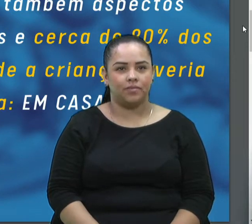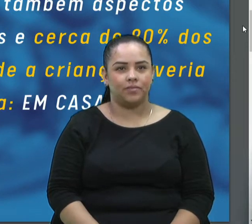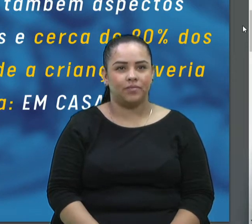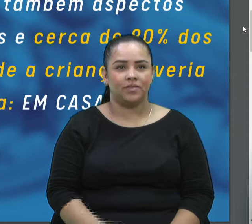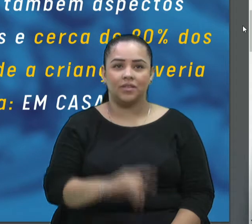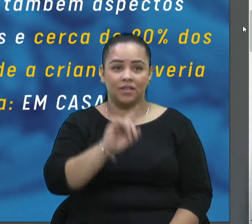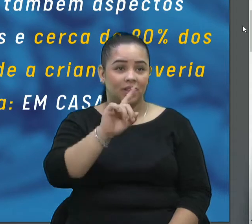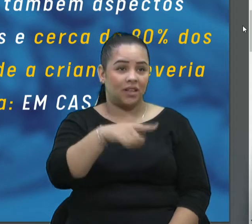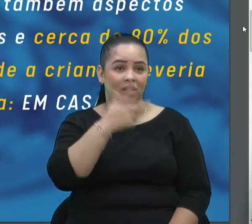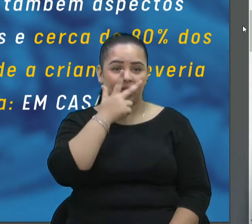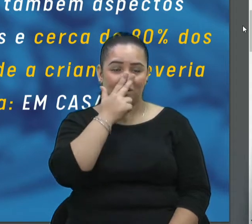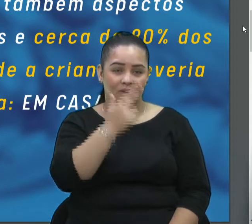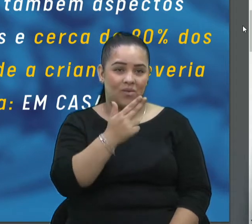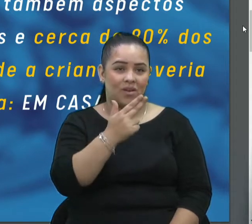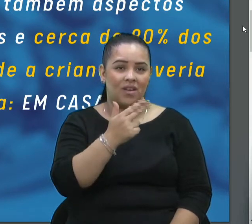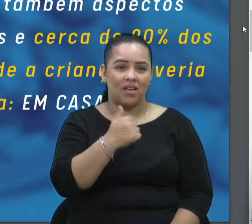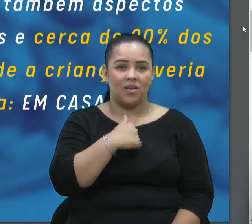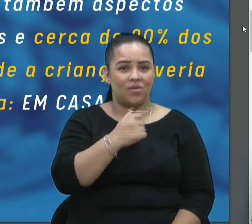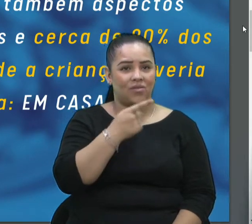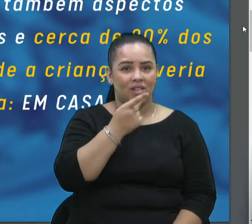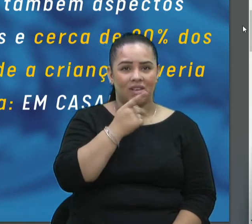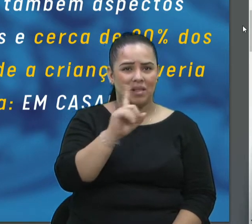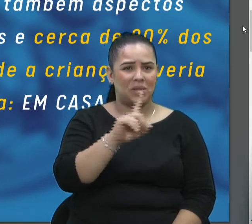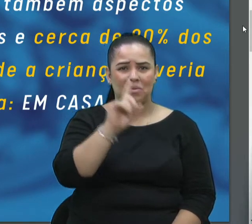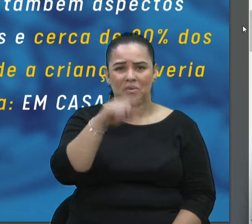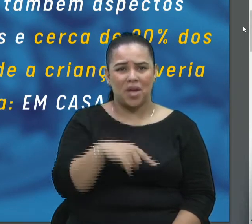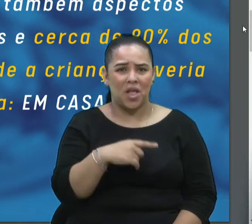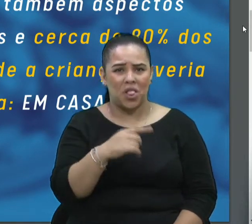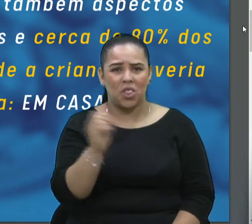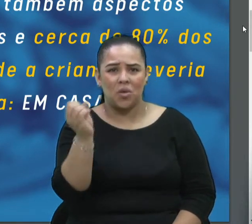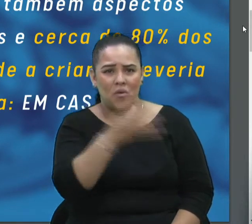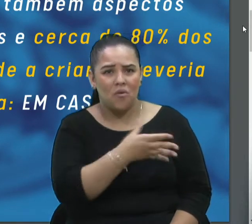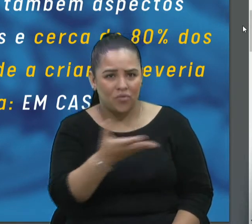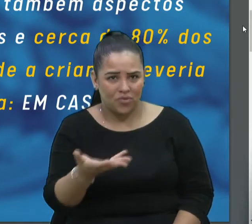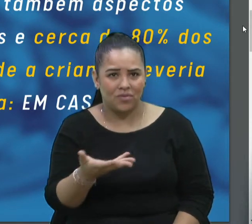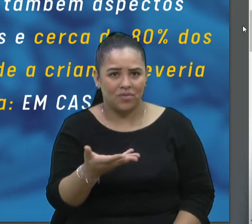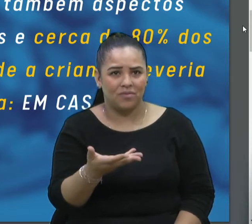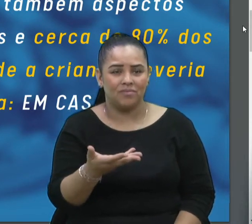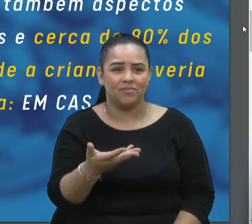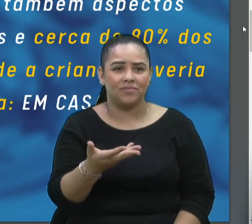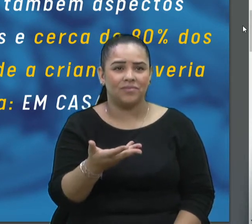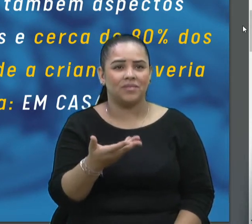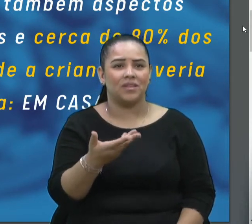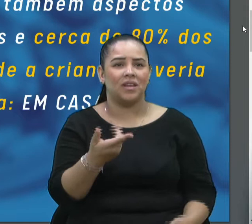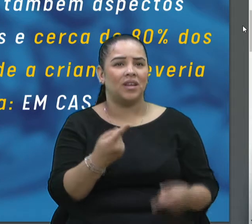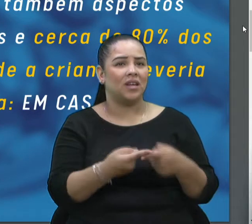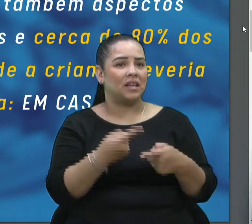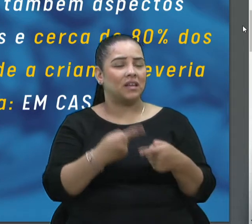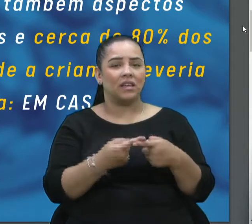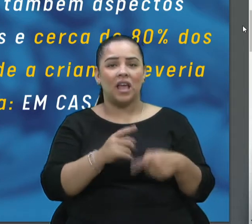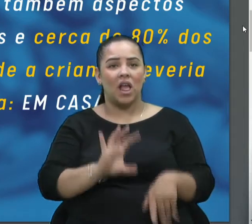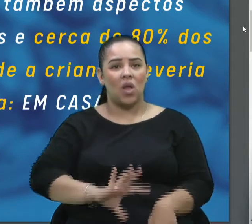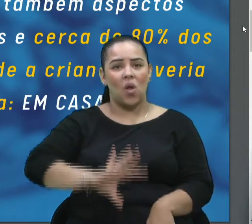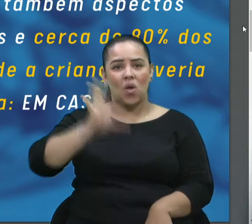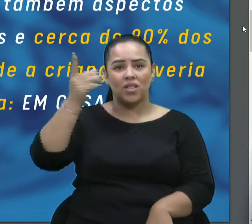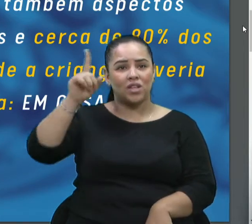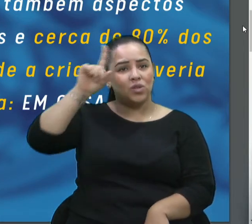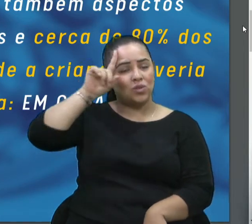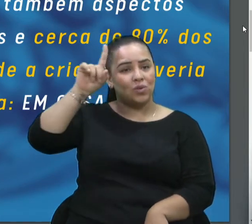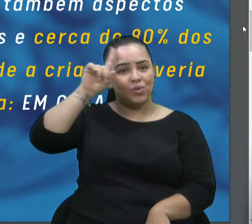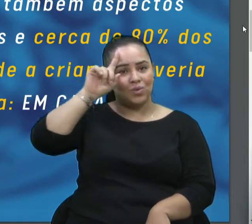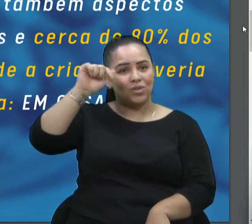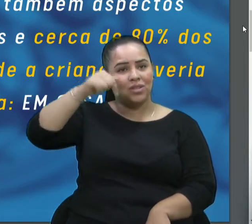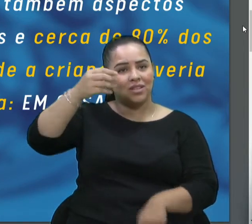não é novidade, mas que, vereador Petrini, tem acontecido diariamente em nossa